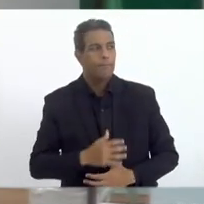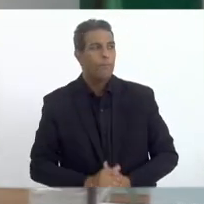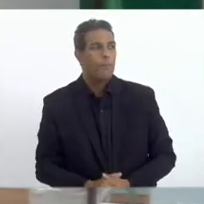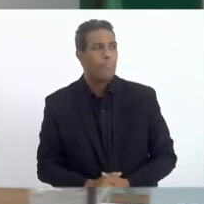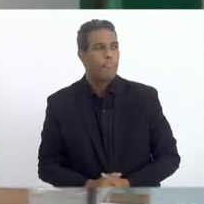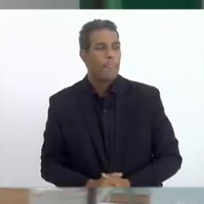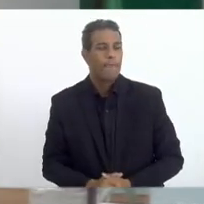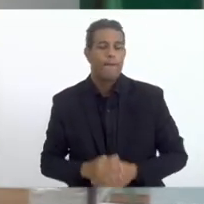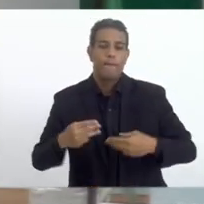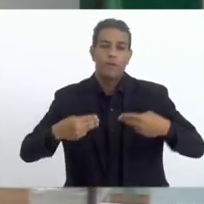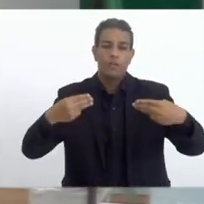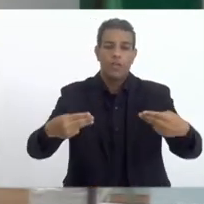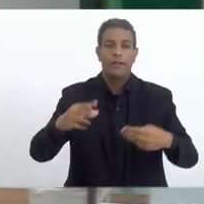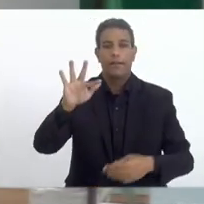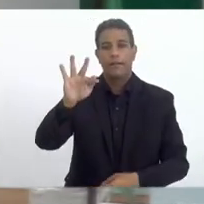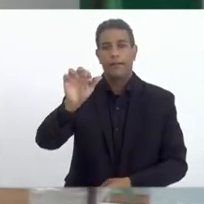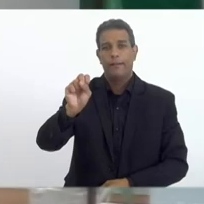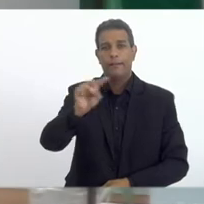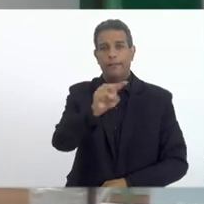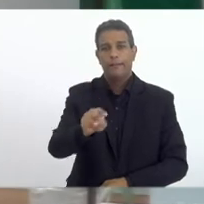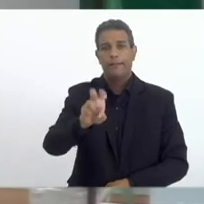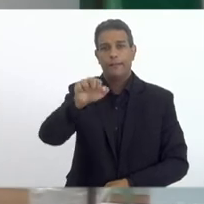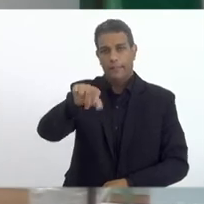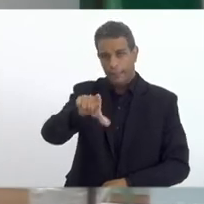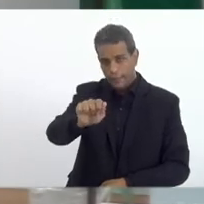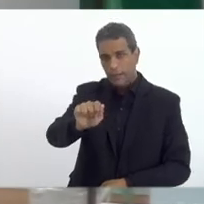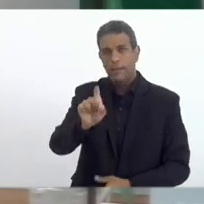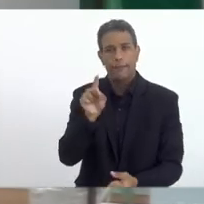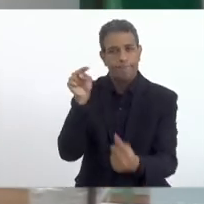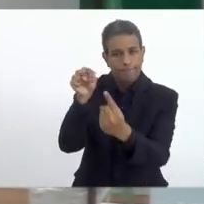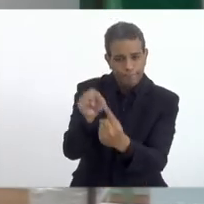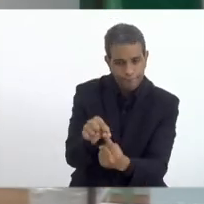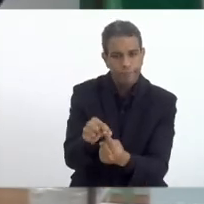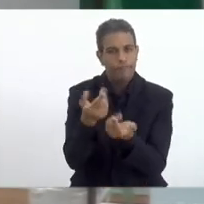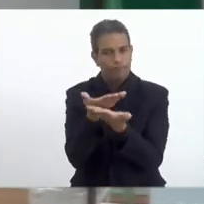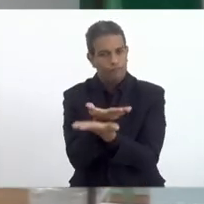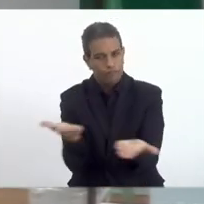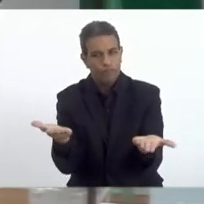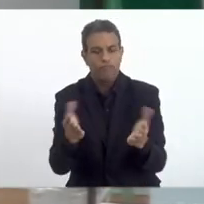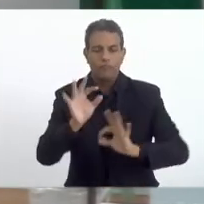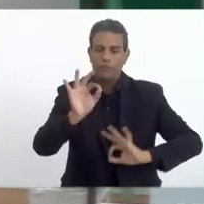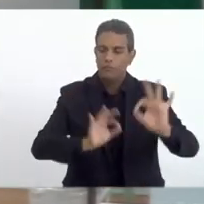A Fazenda, e aí especificamente... Fazenda e